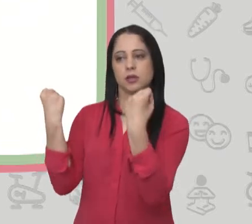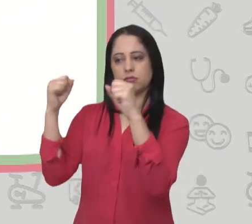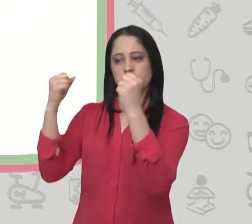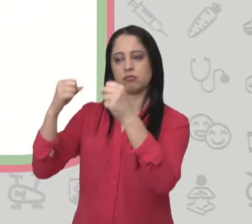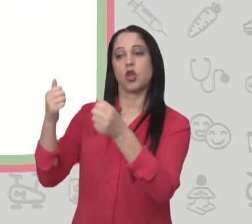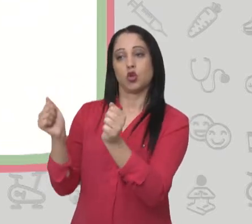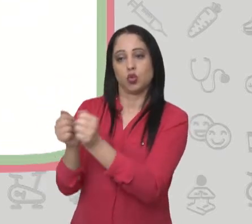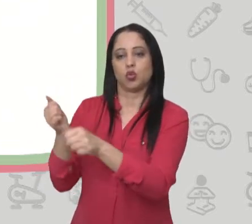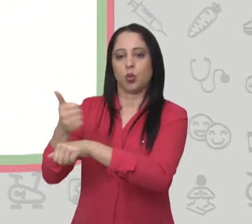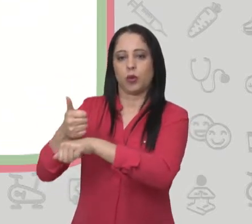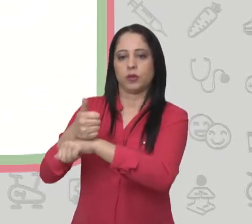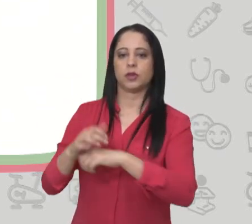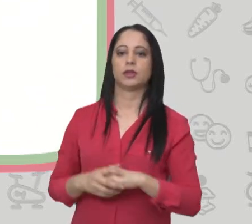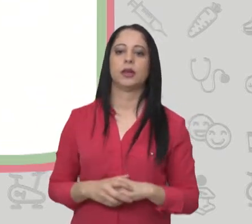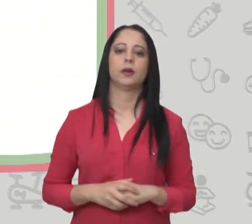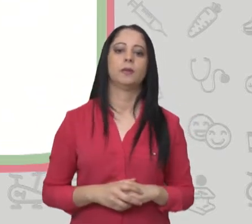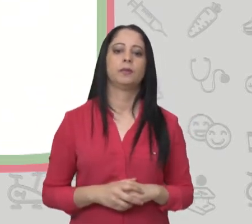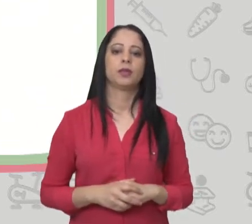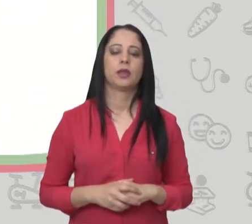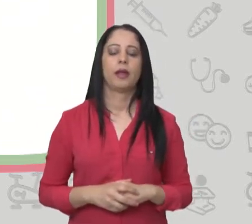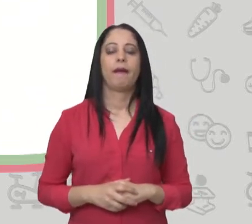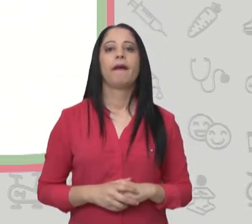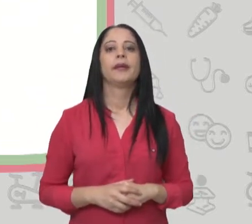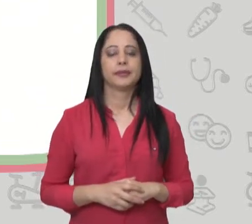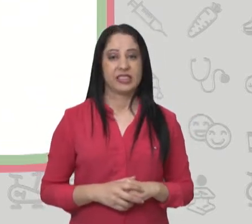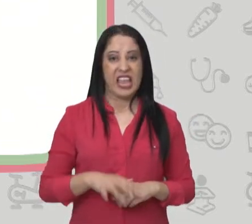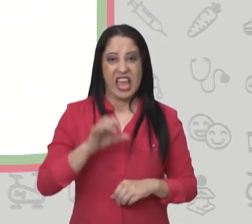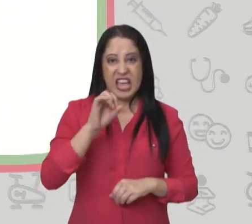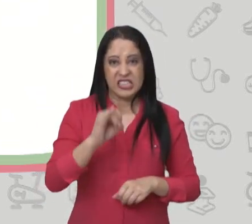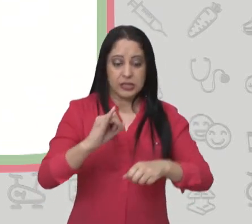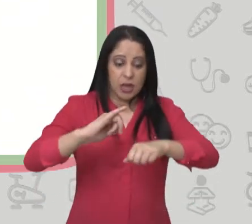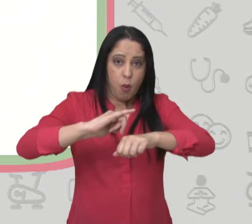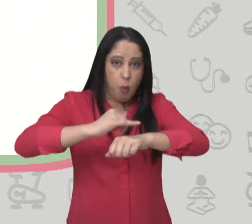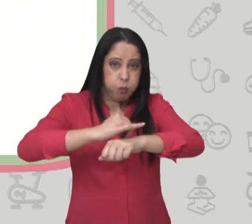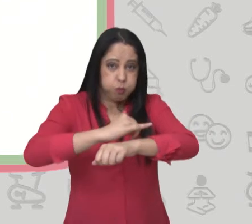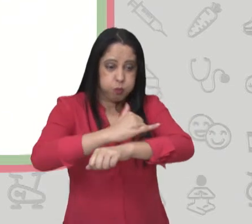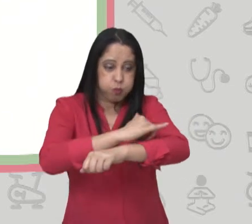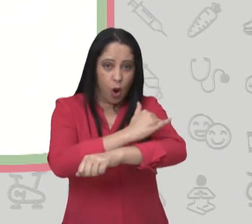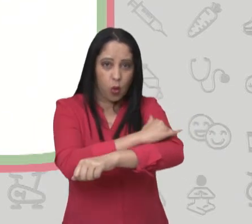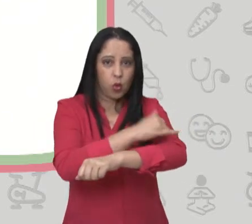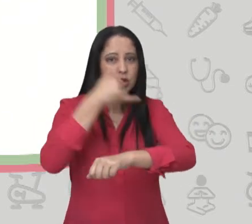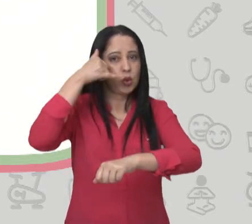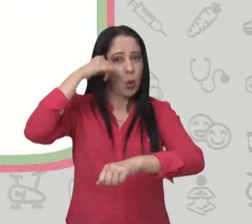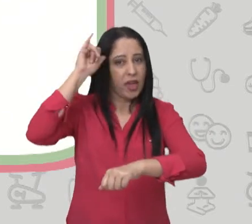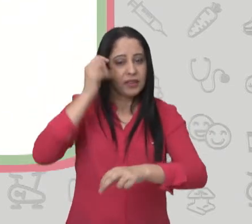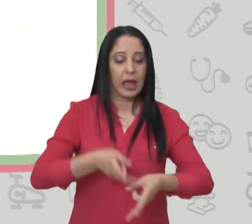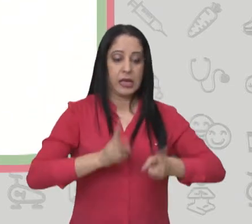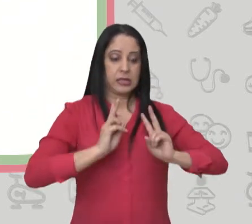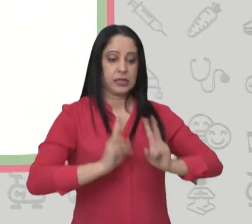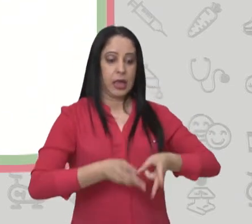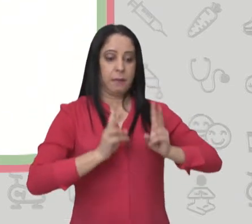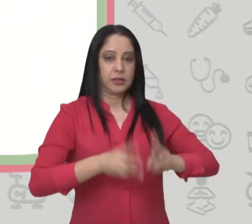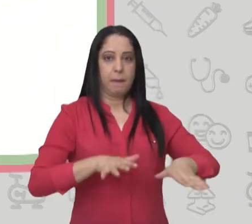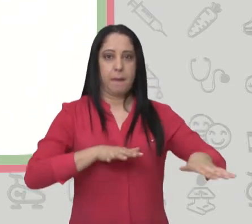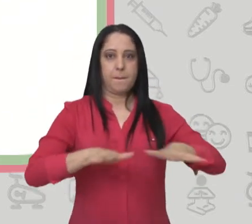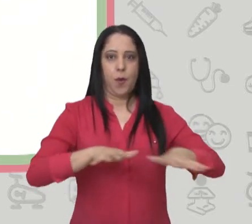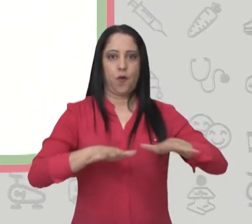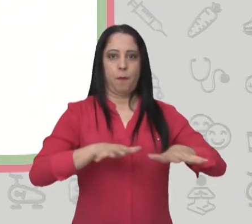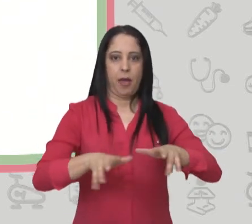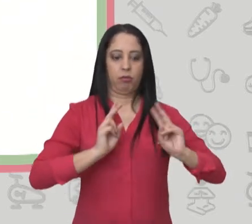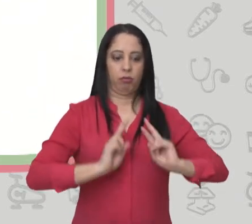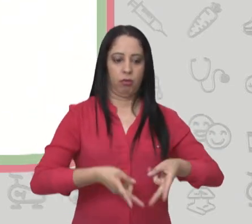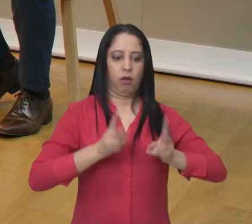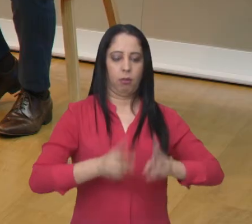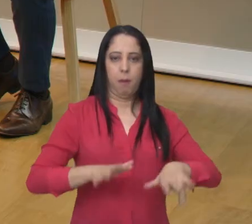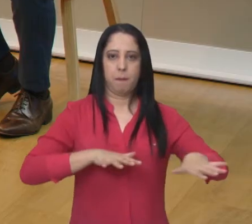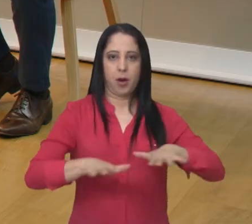com orientação. Ótimo. Evite movimentos repetitivos com sobrepeso. Isso, tem que tomar cuidado, principalmente os